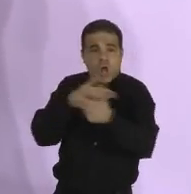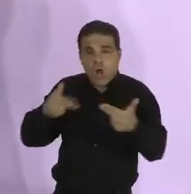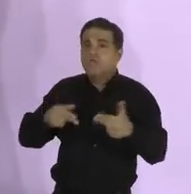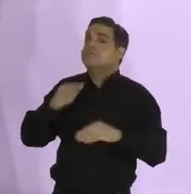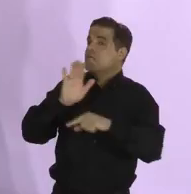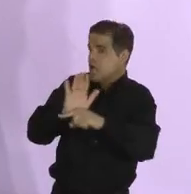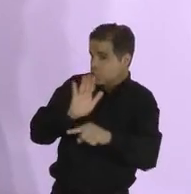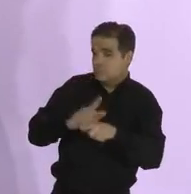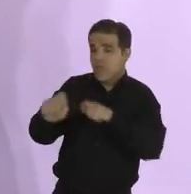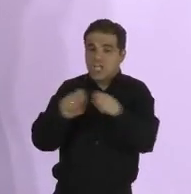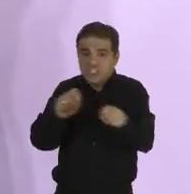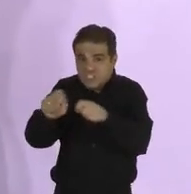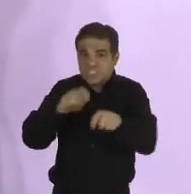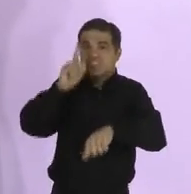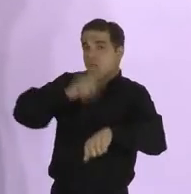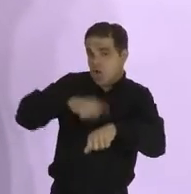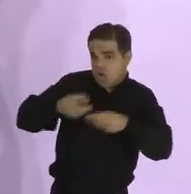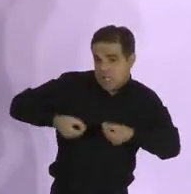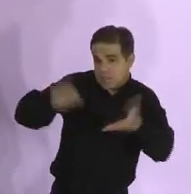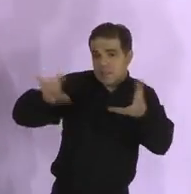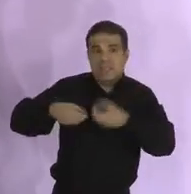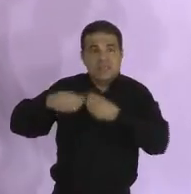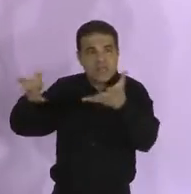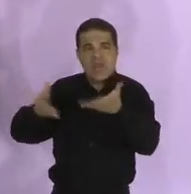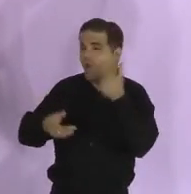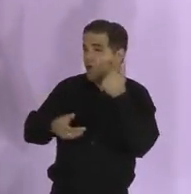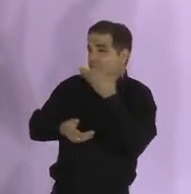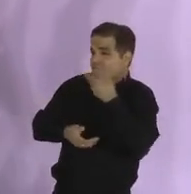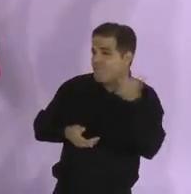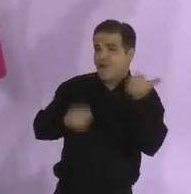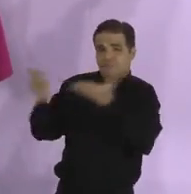agiliza muito na hora das entregas imagina